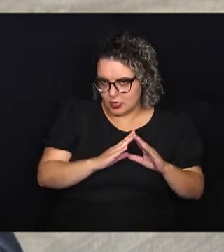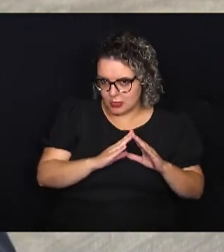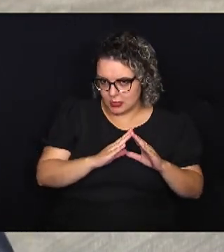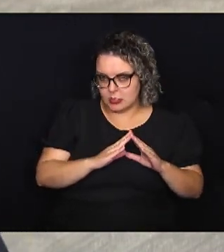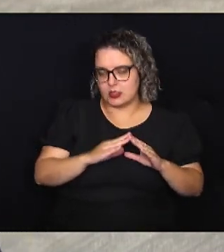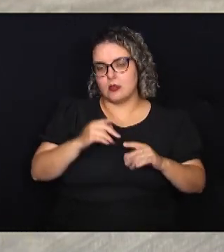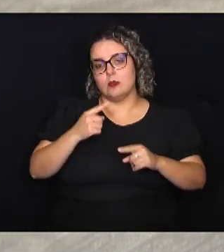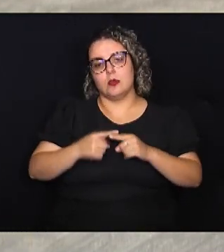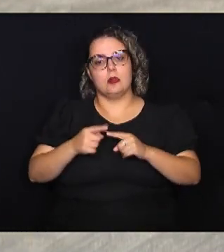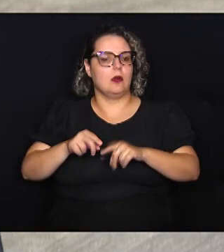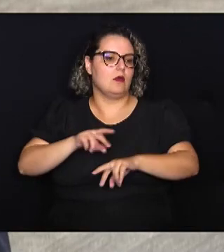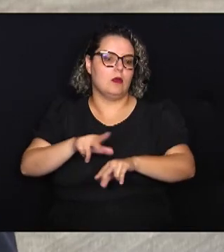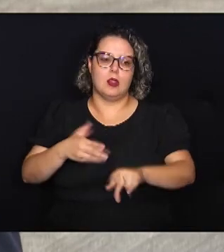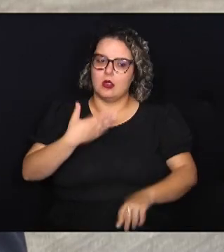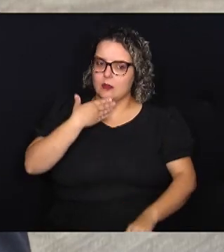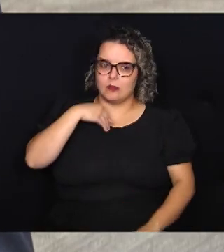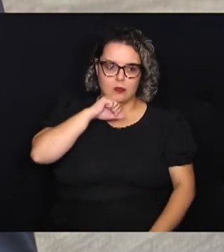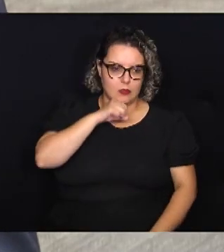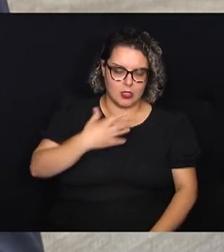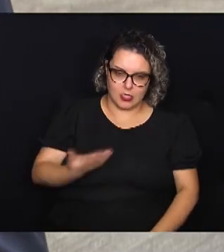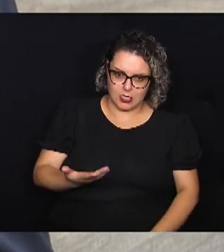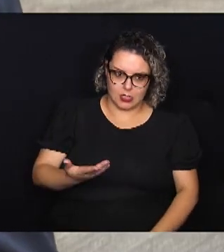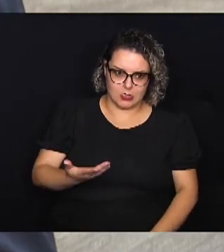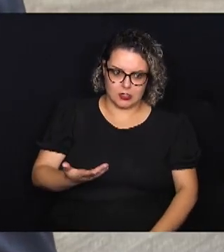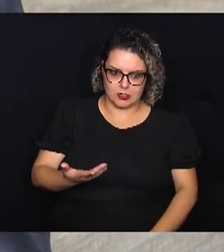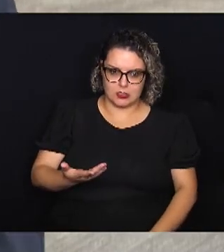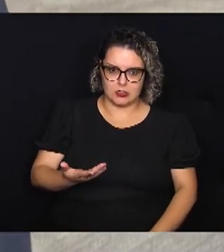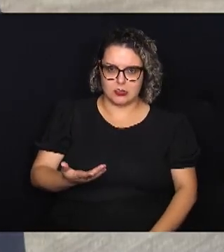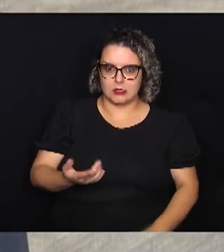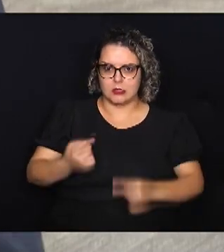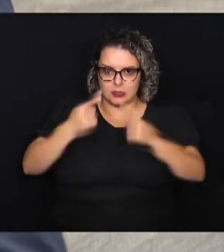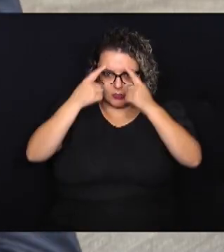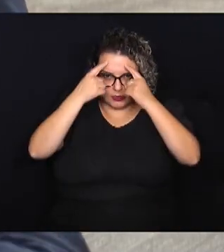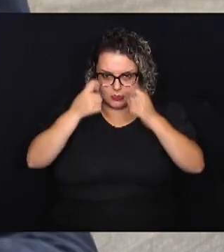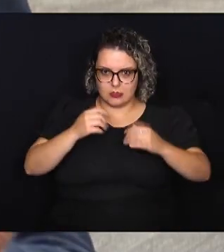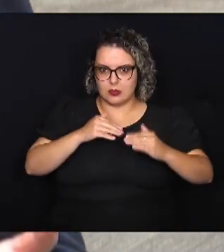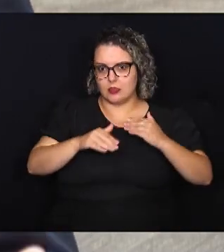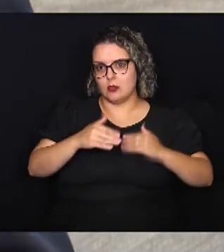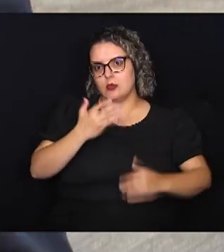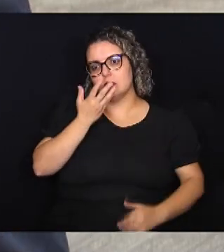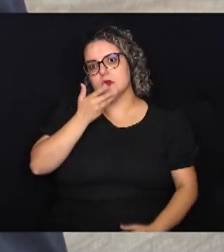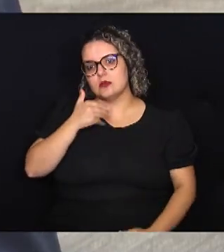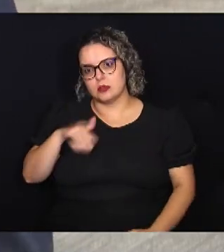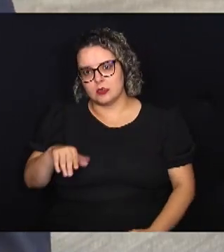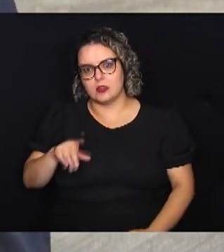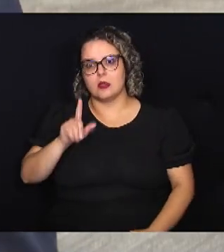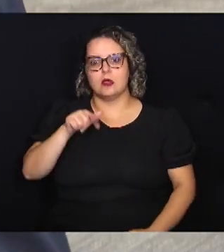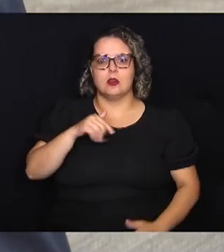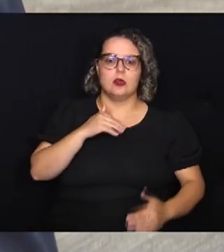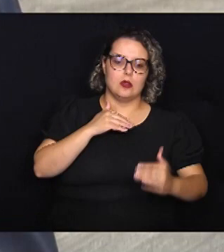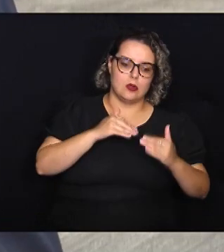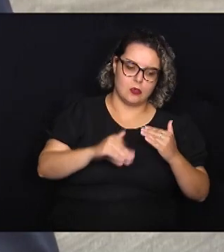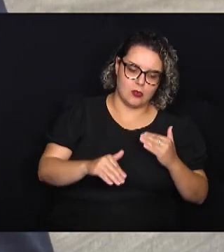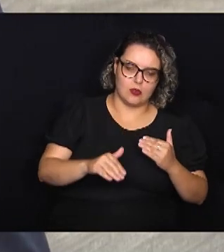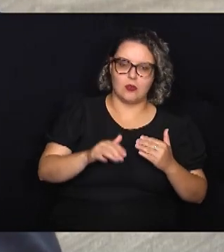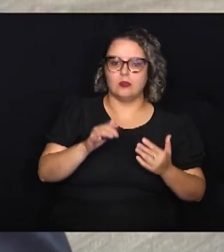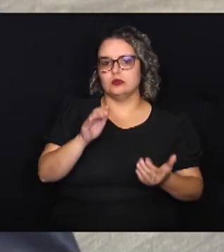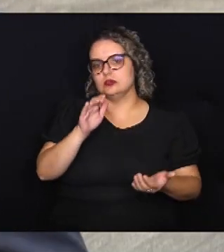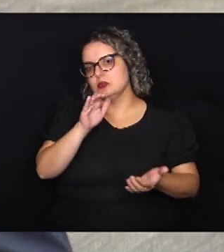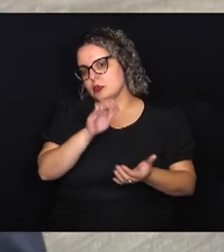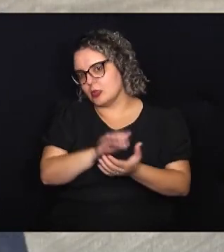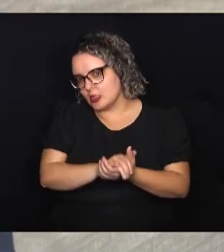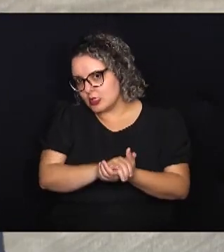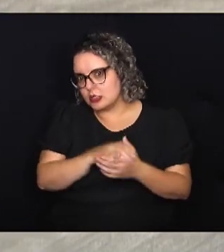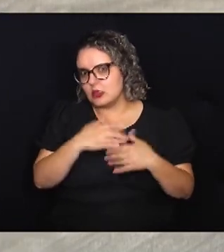muitos pais, além da violência contra as crianças, contra o seu cônjuge, entendeu? Então nós resolvemos